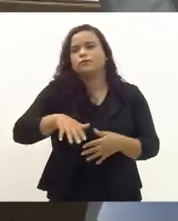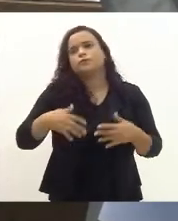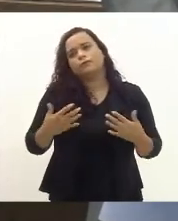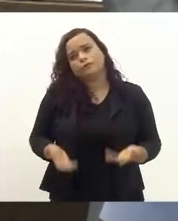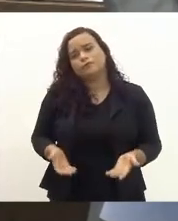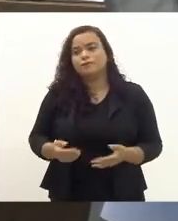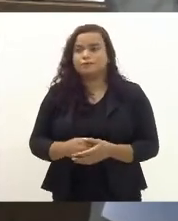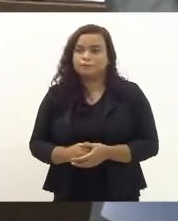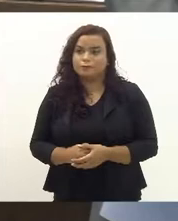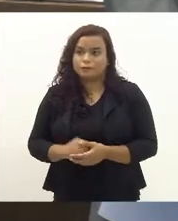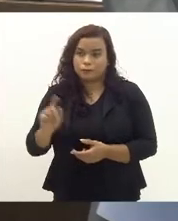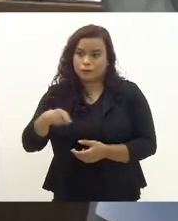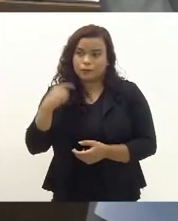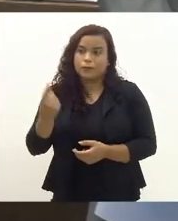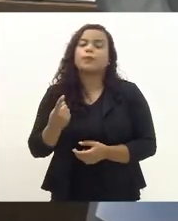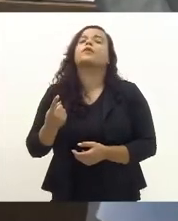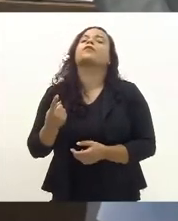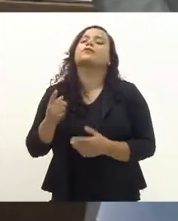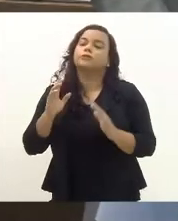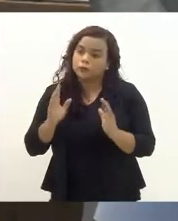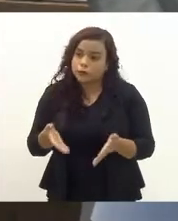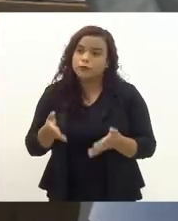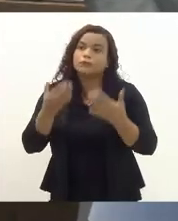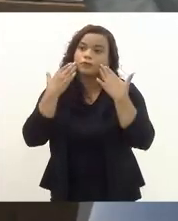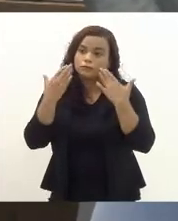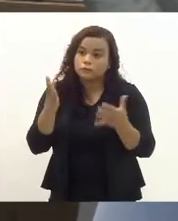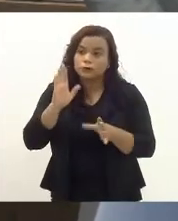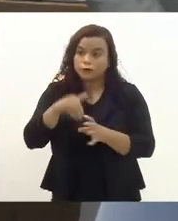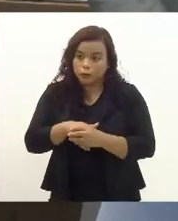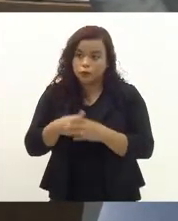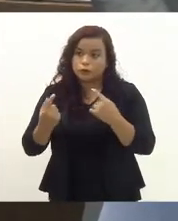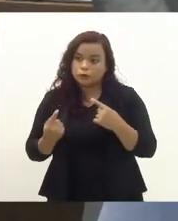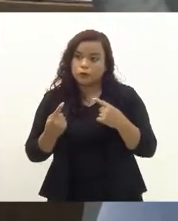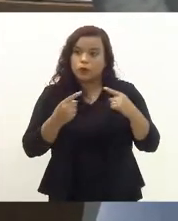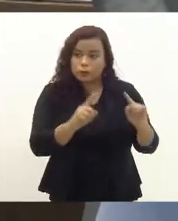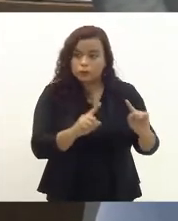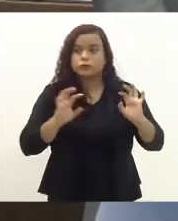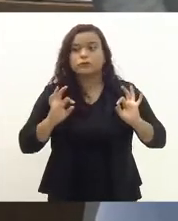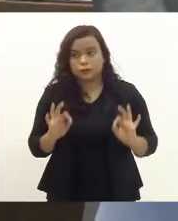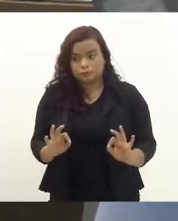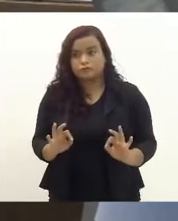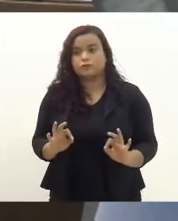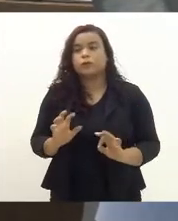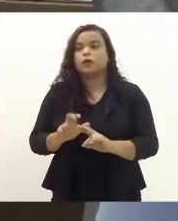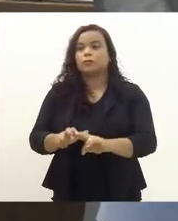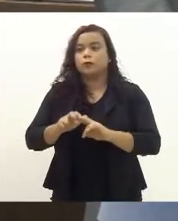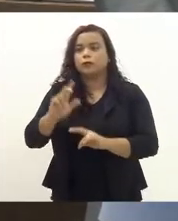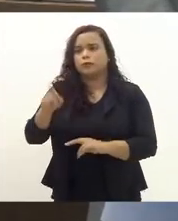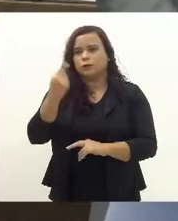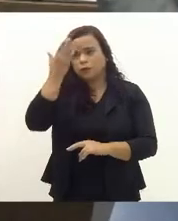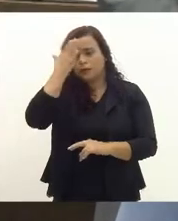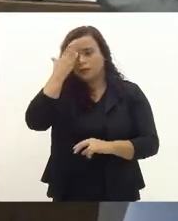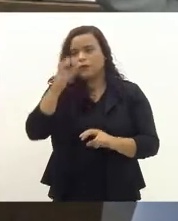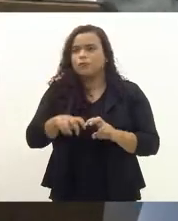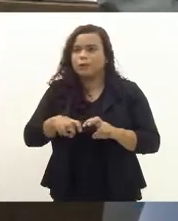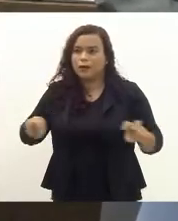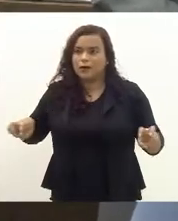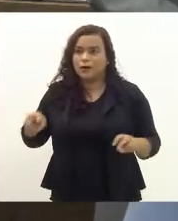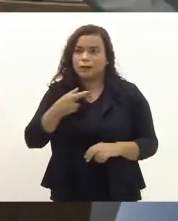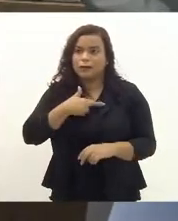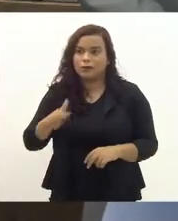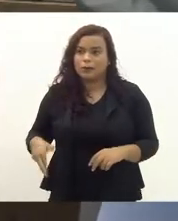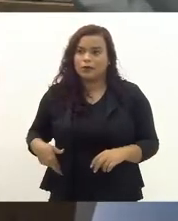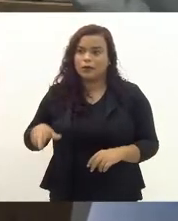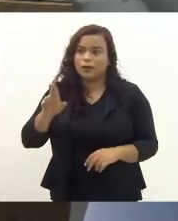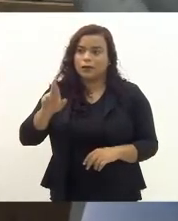desde já nós já apresentamos aqui no nosso voto contrário por ter a certeza da bancada do republicanos